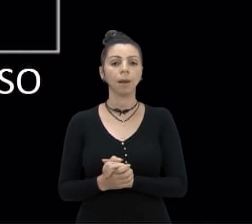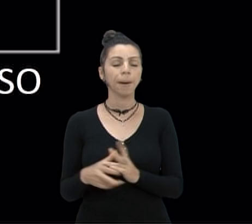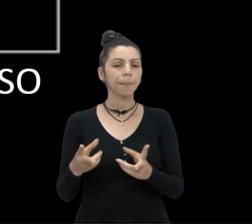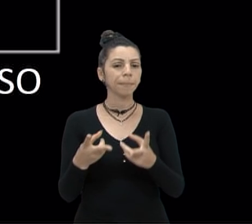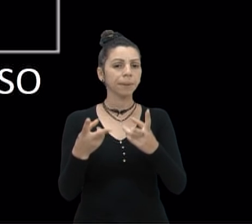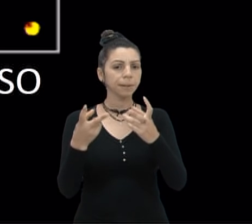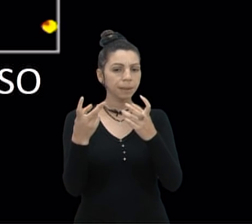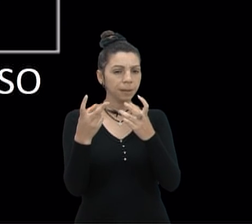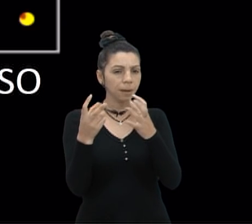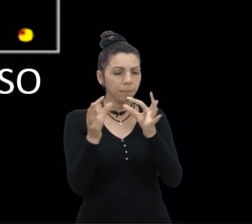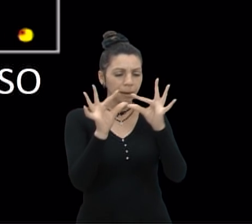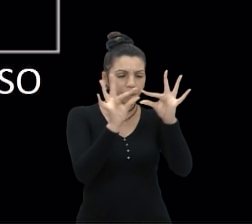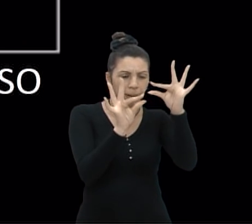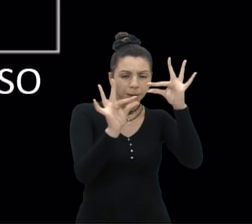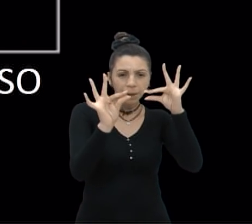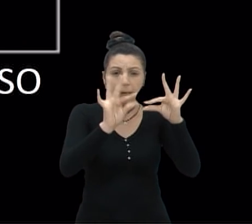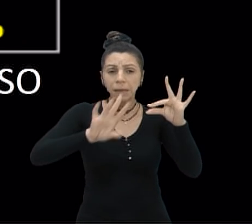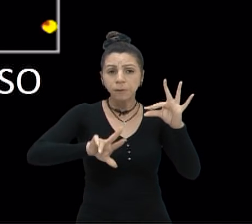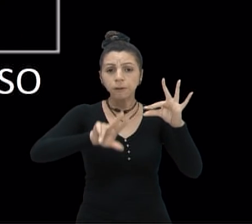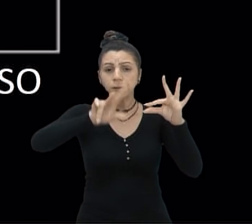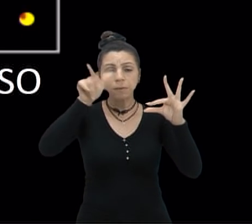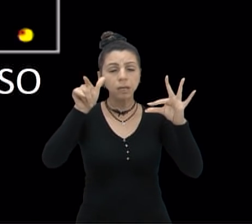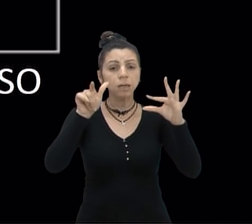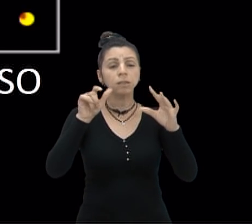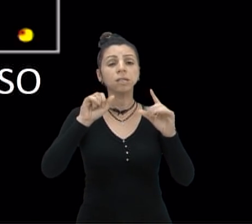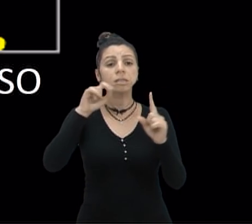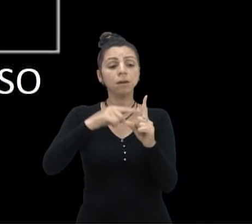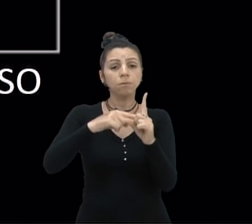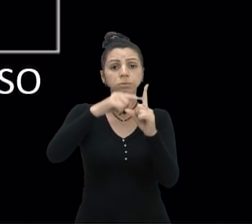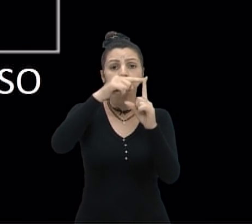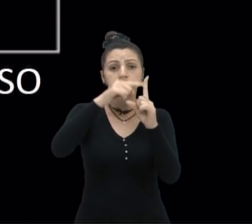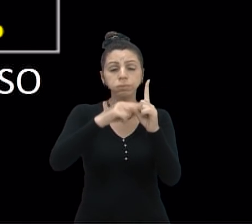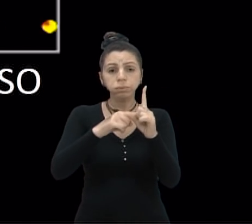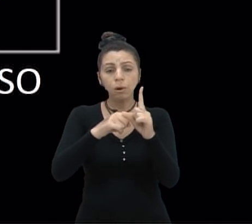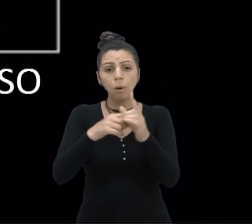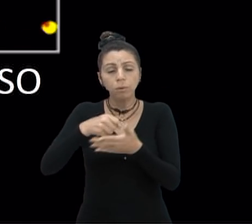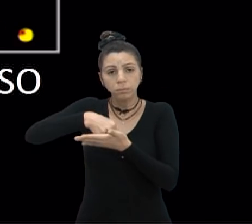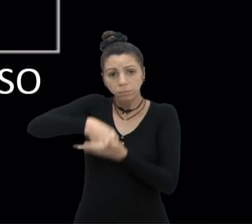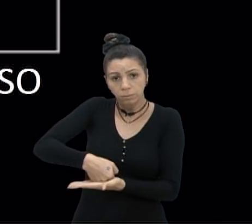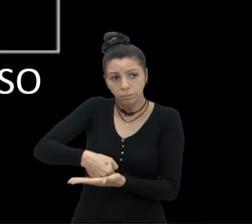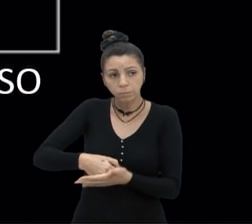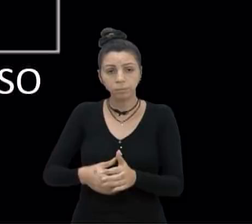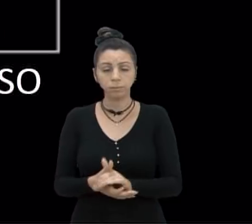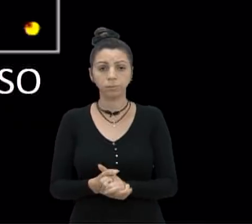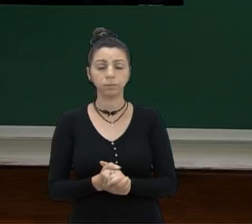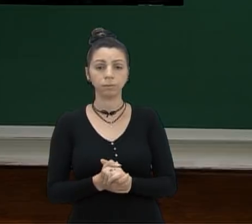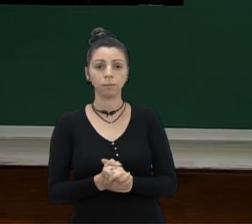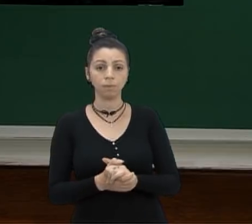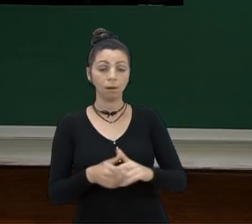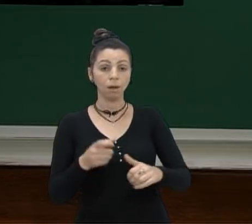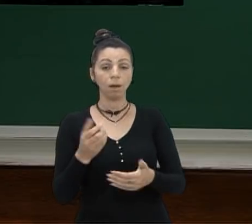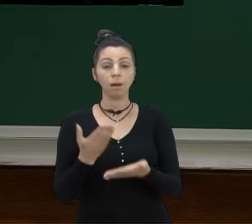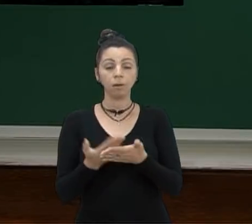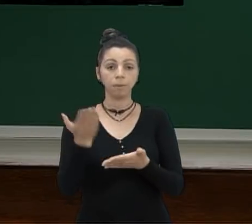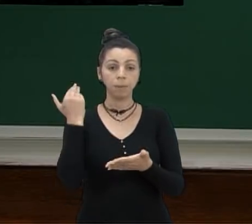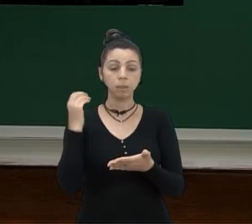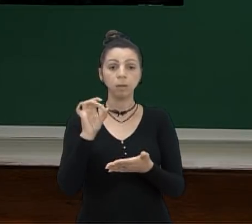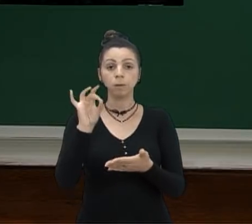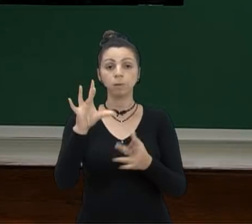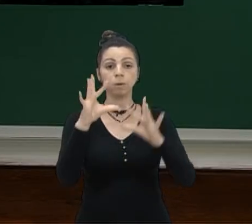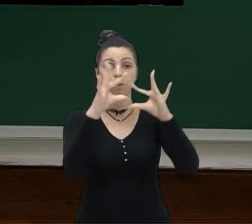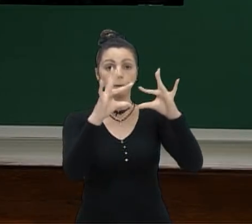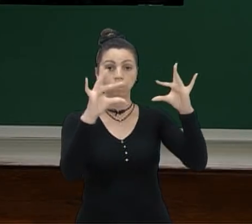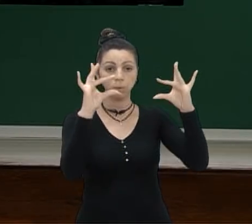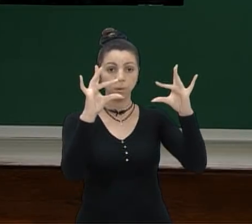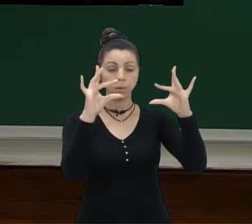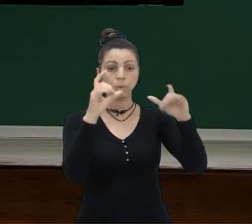de maneiras diferentes quando eu mexo na temperatura e na pressão. Na aula passada, nós falamos só dos sólidos. Então, percebam que cada